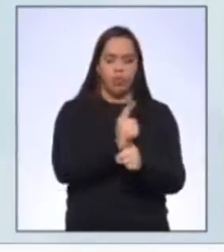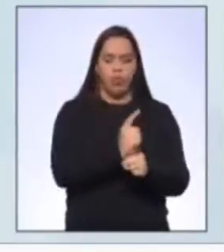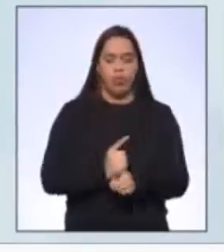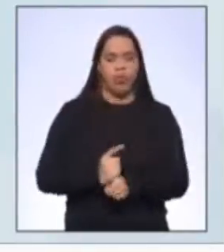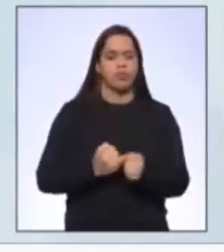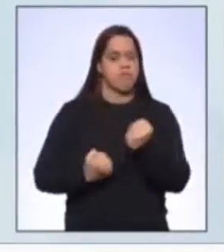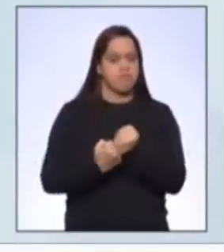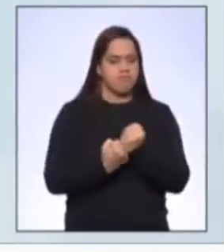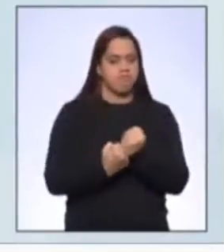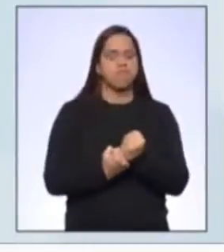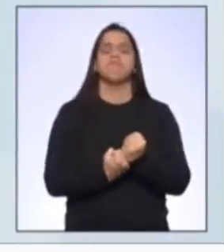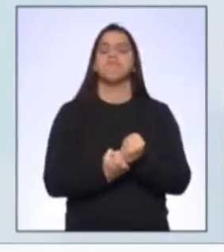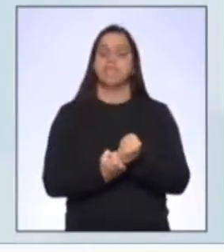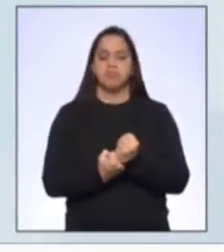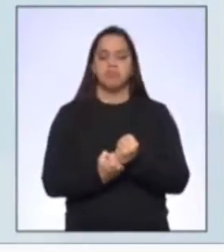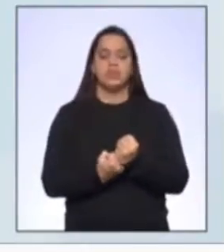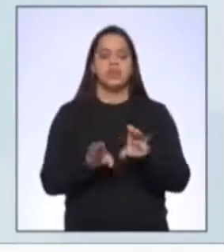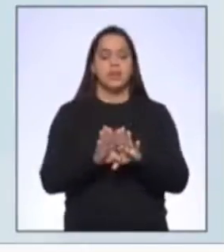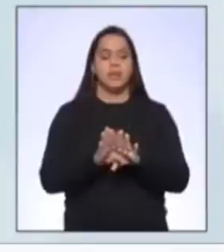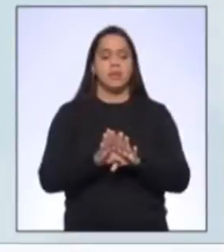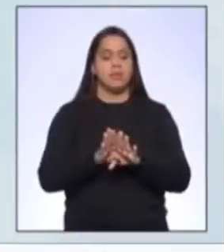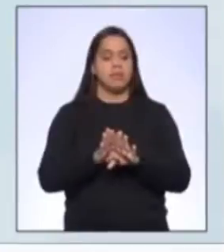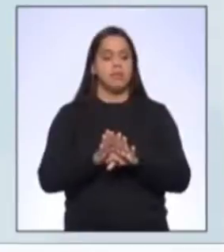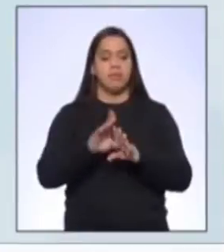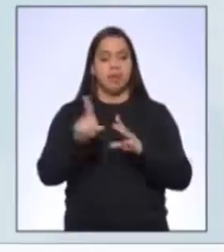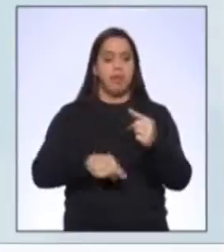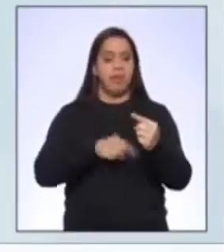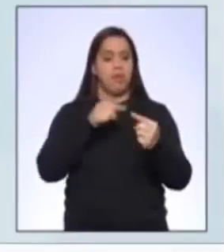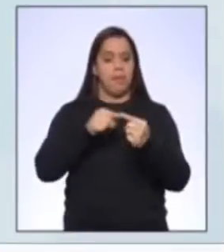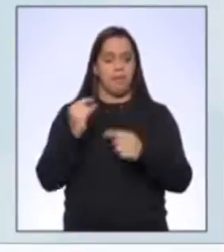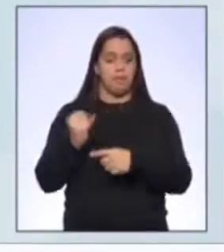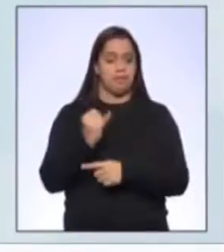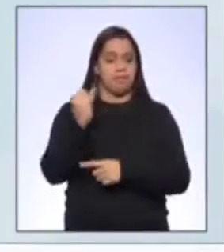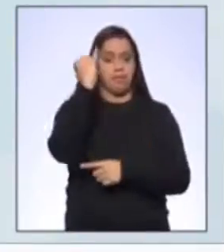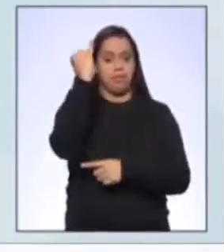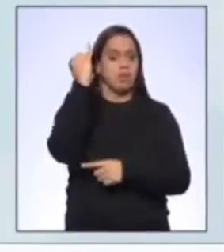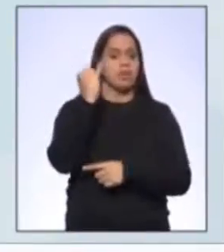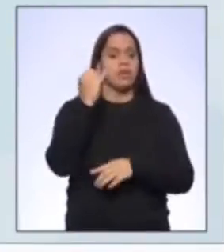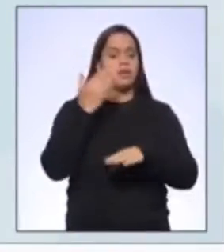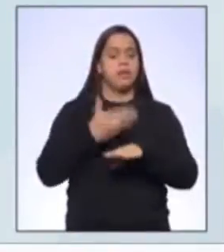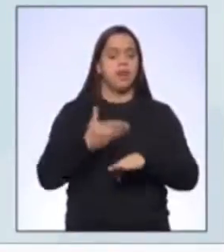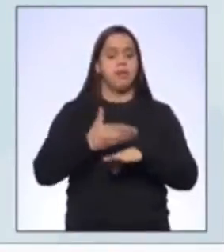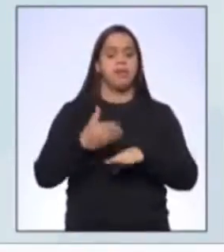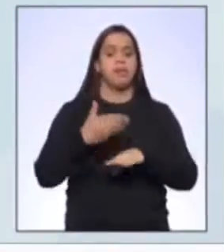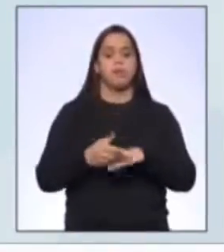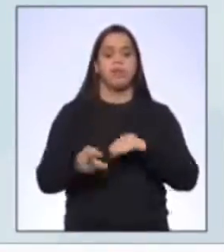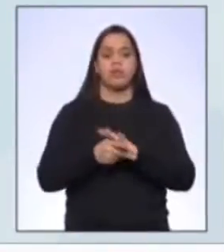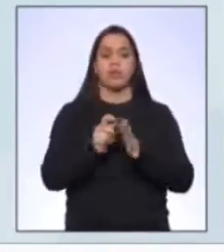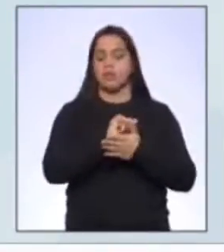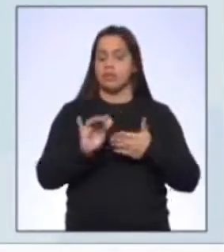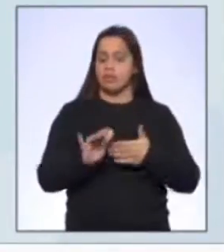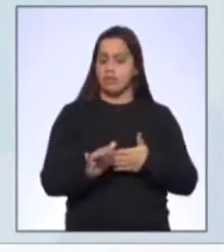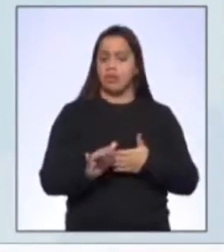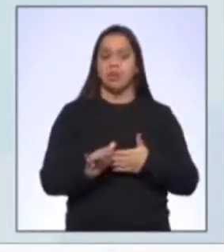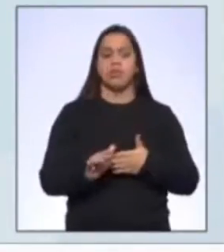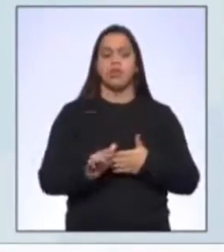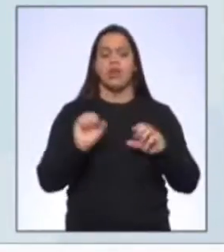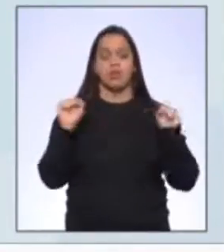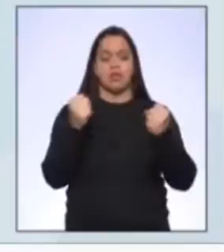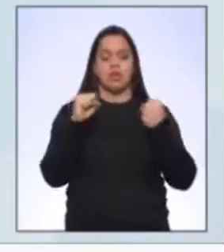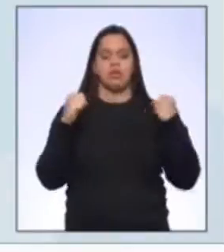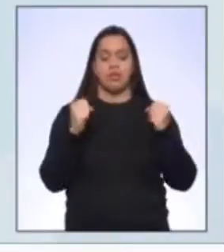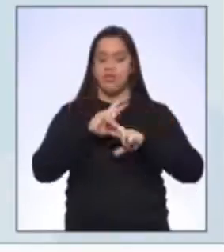esse apoio é os pontos primordiais para a prática de atividade de educação física diferenciada são as adaptações